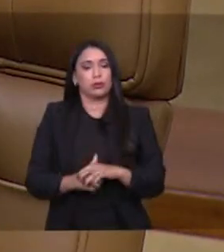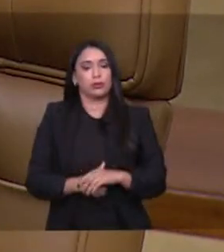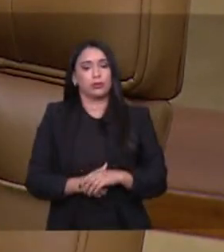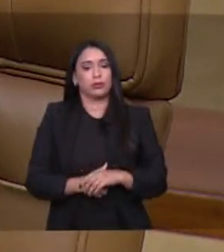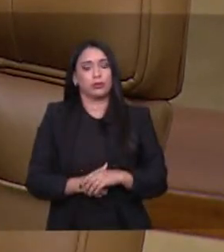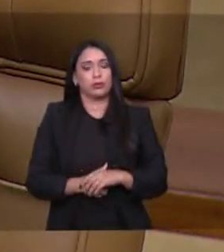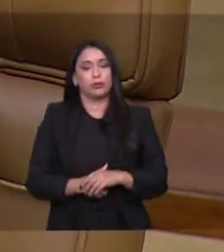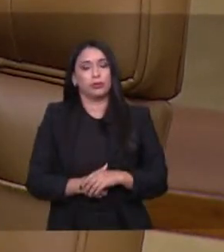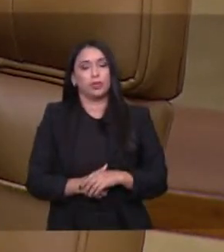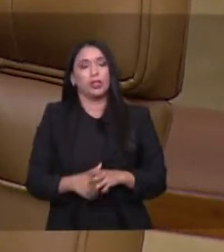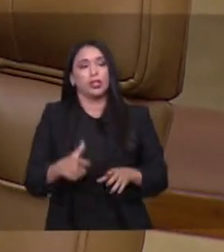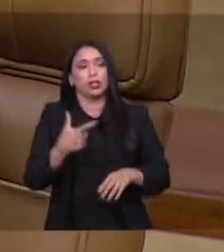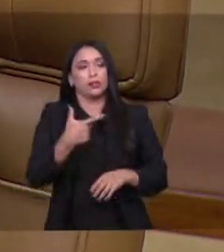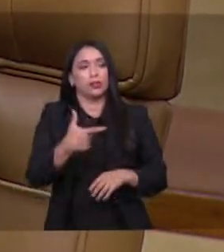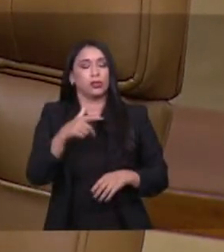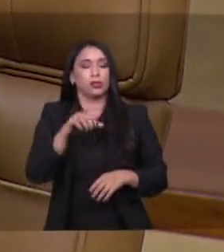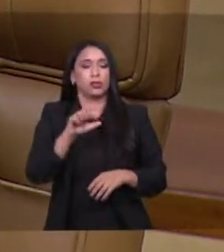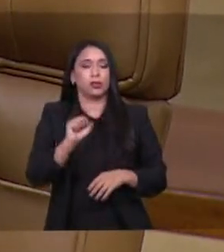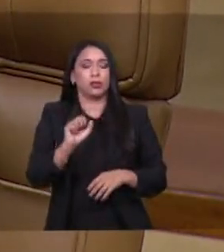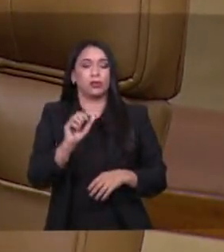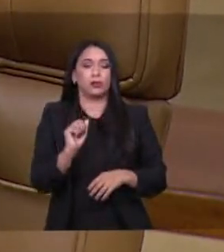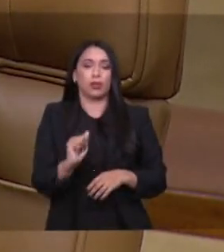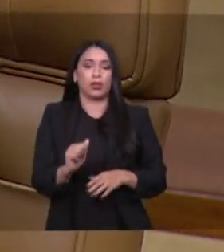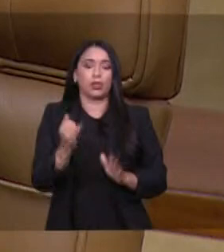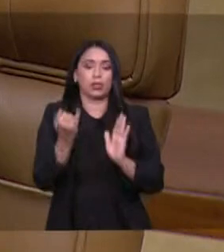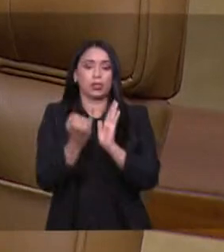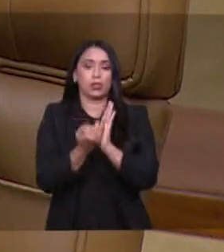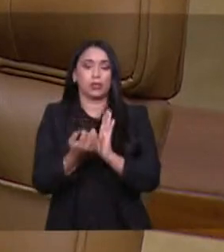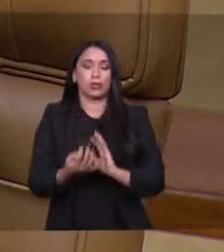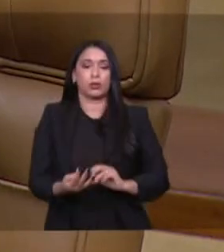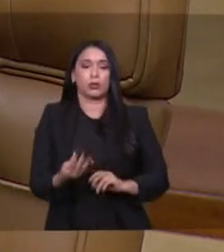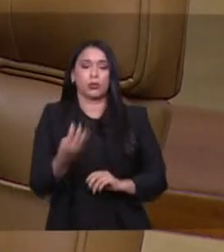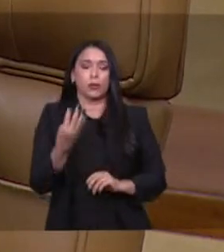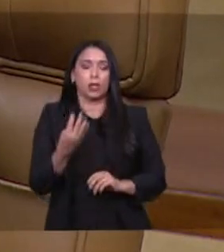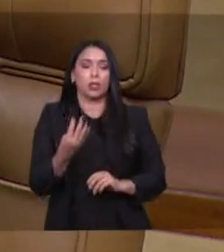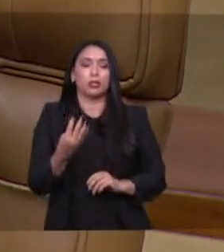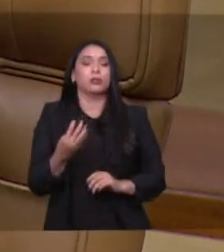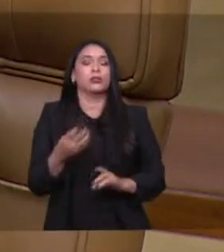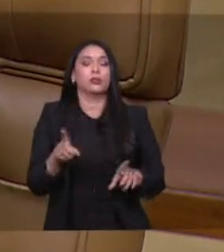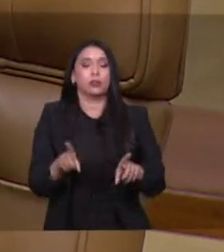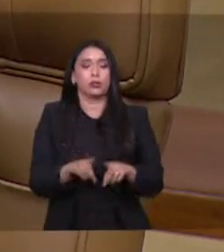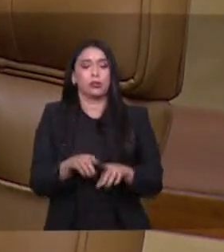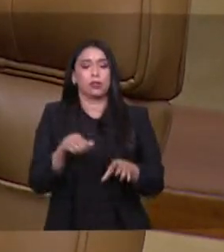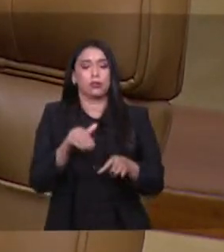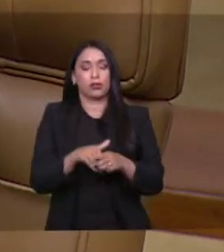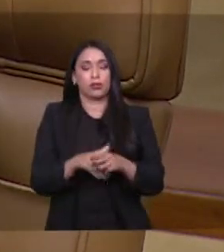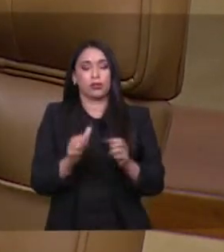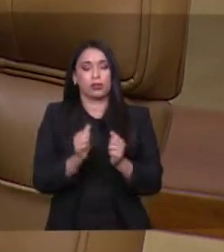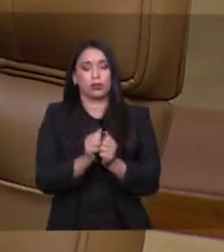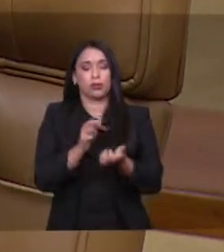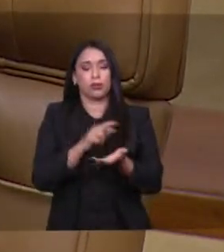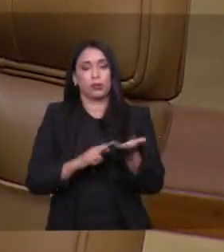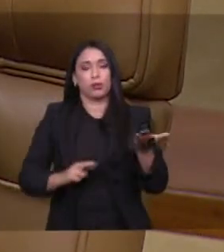Em relação ao 28A, inciso 4, também acompanho o eminente